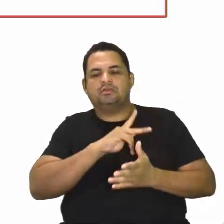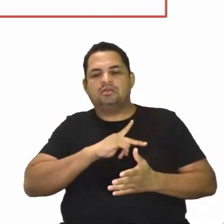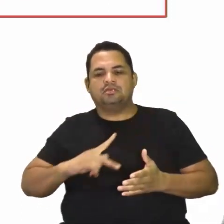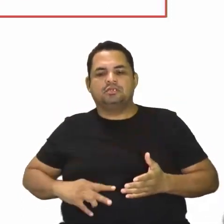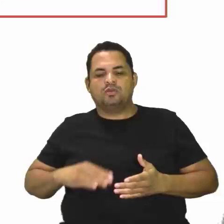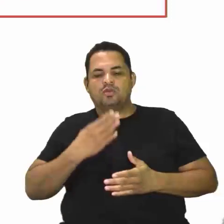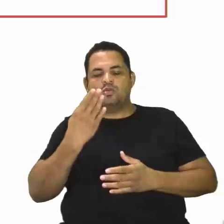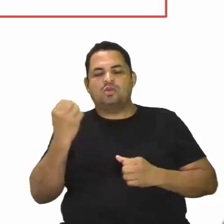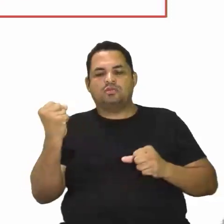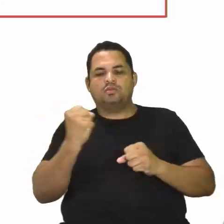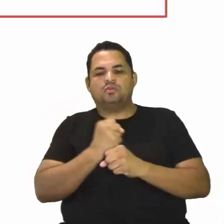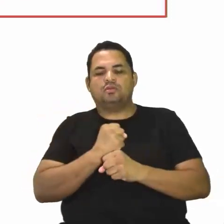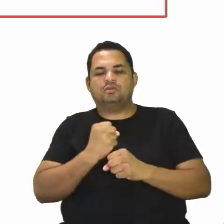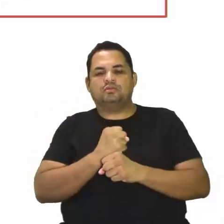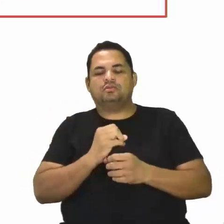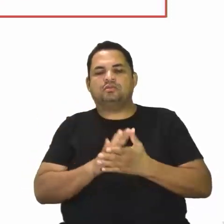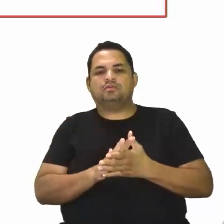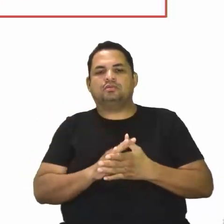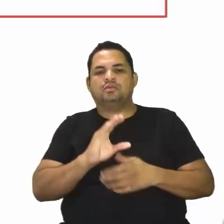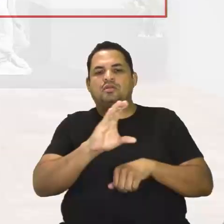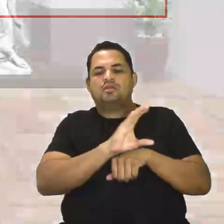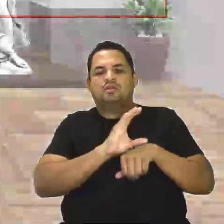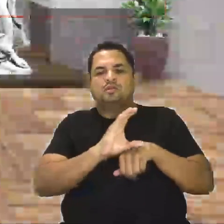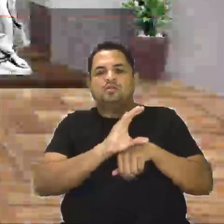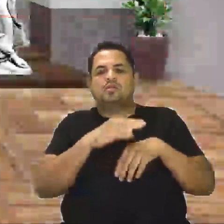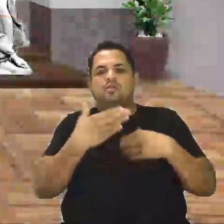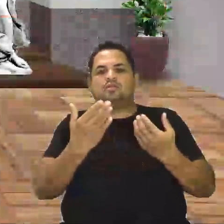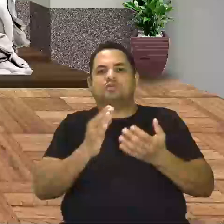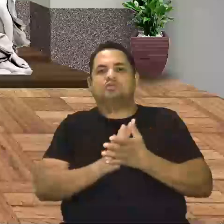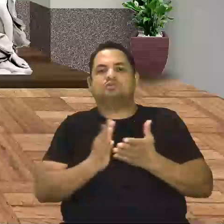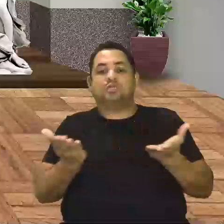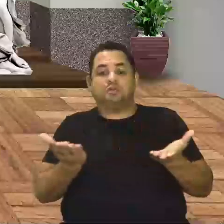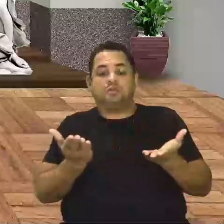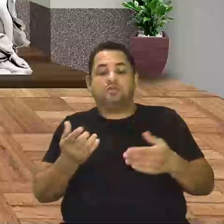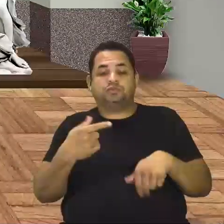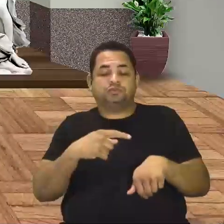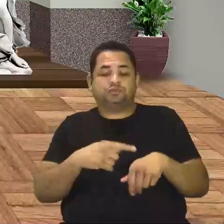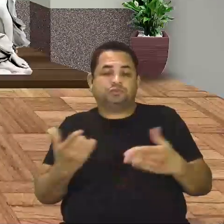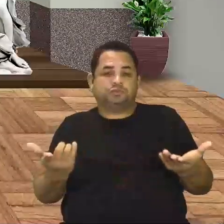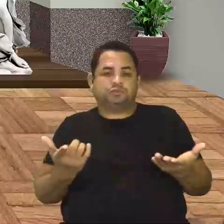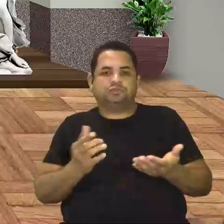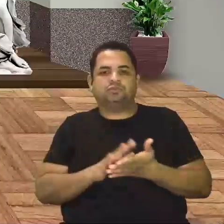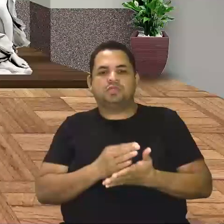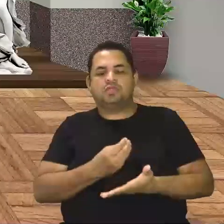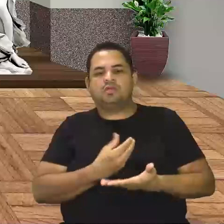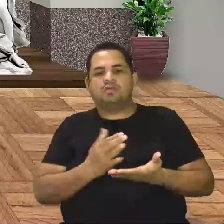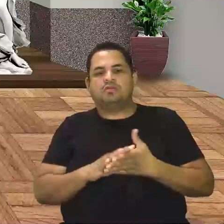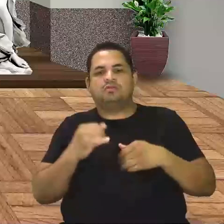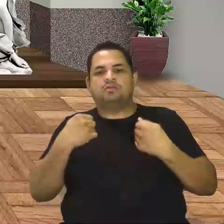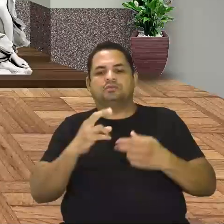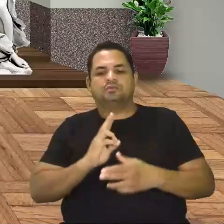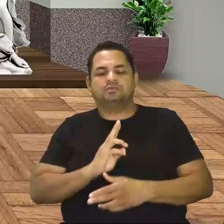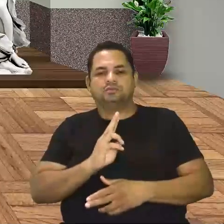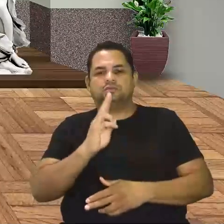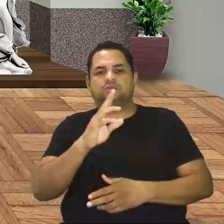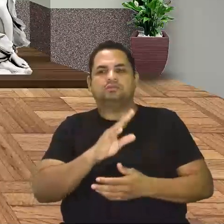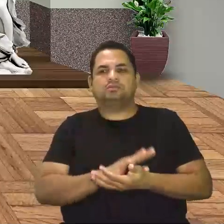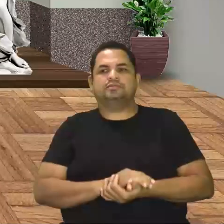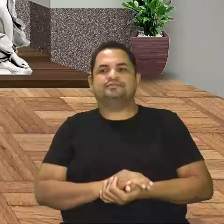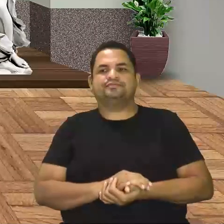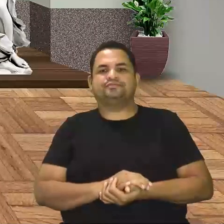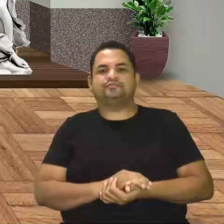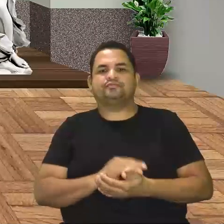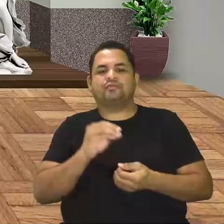dessa Constituição. Constituição essa que está conosco até hoje, Constituição essa que nós precisamos seguir.